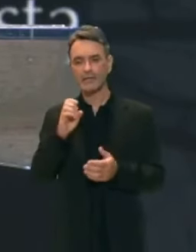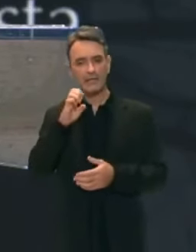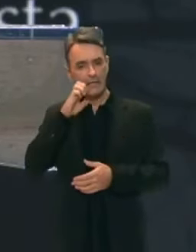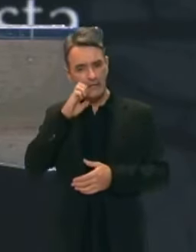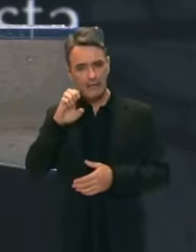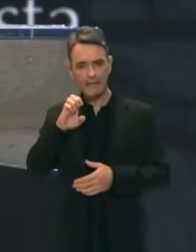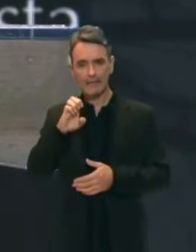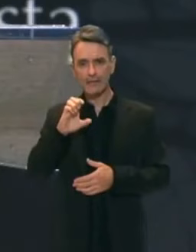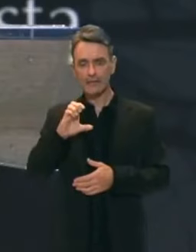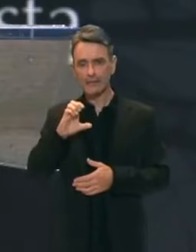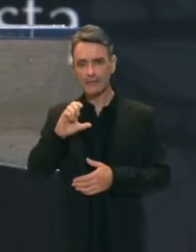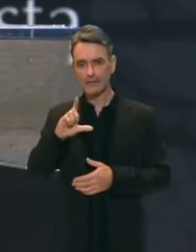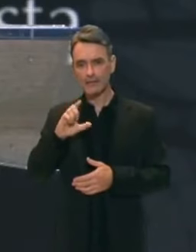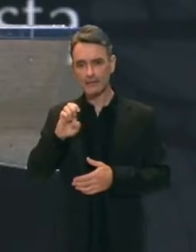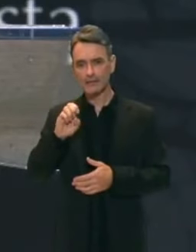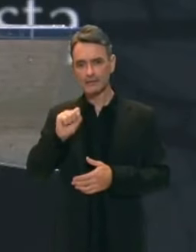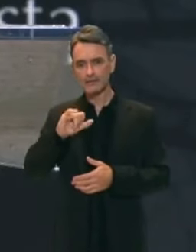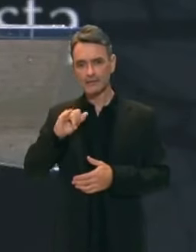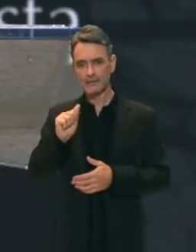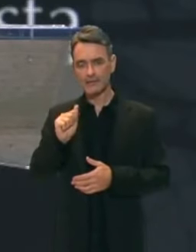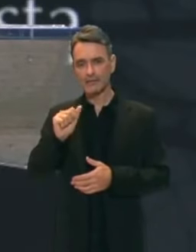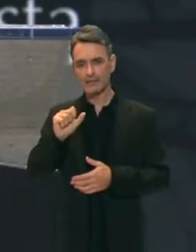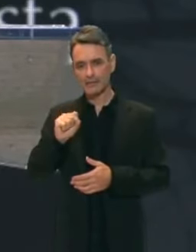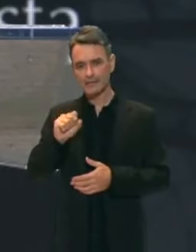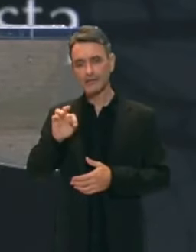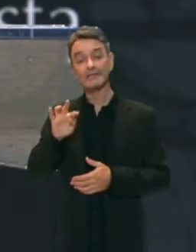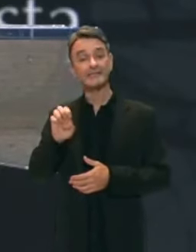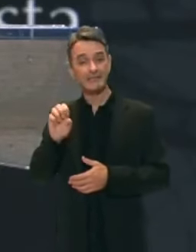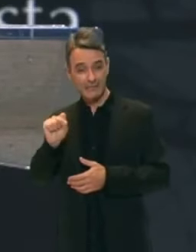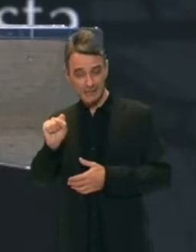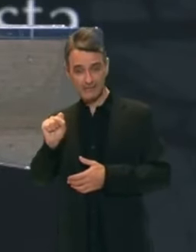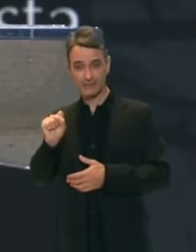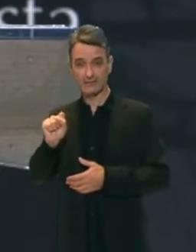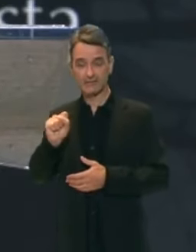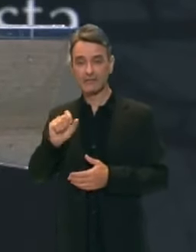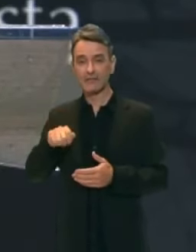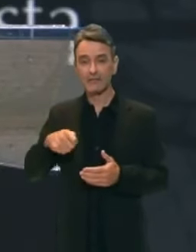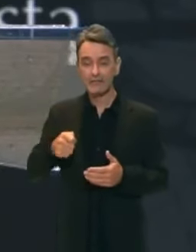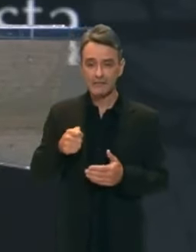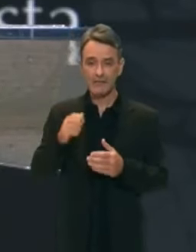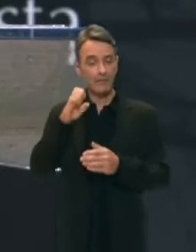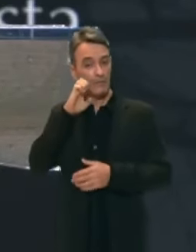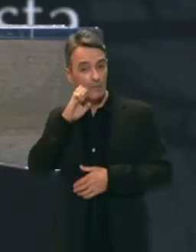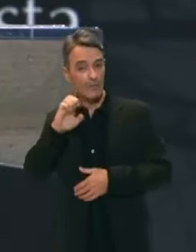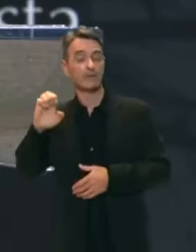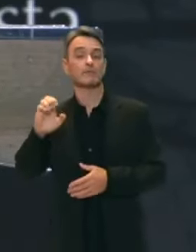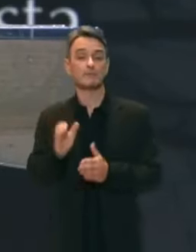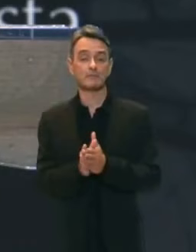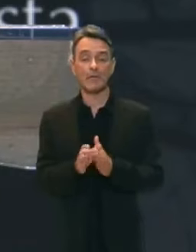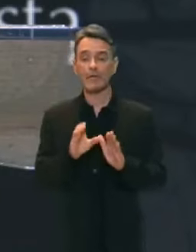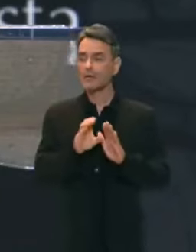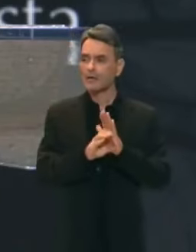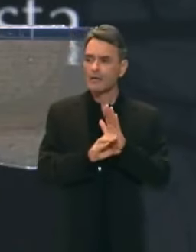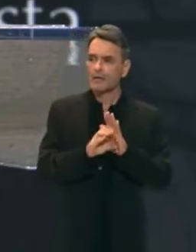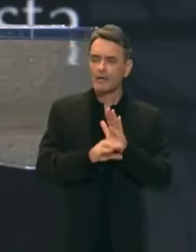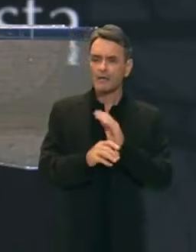Eclesiastes capítulo 12. Nós vamos ler do versículo 1 a 3 e depois do versículo 13 e